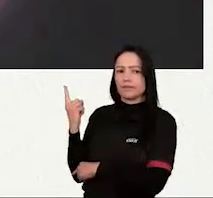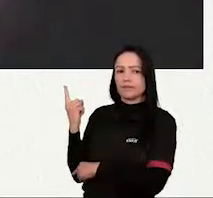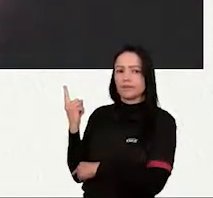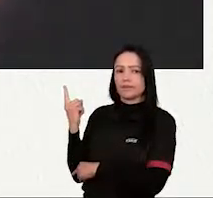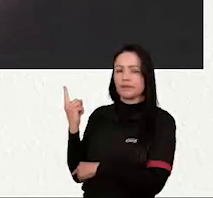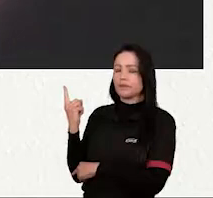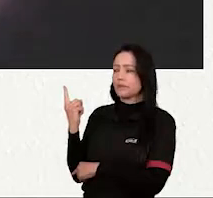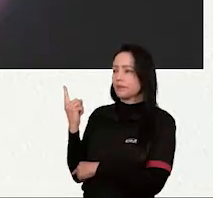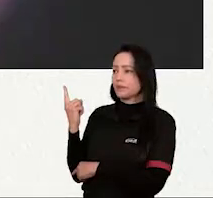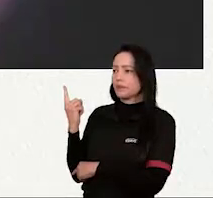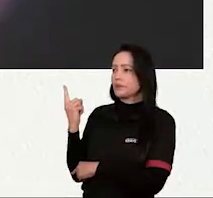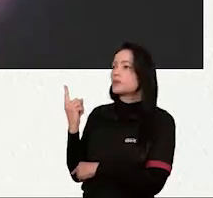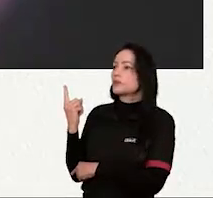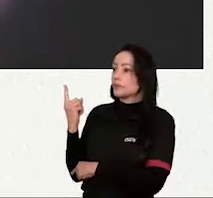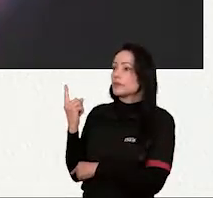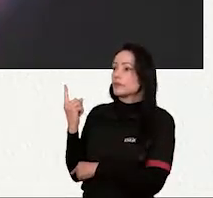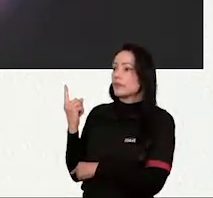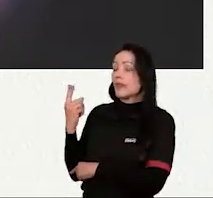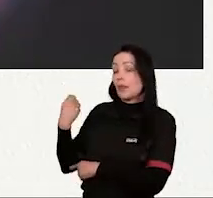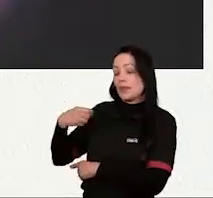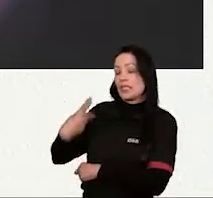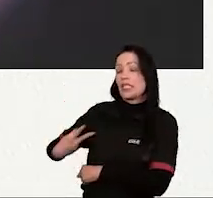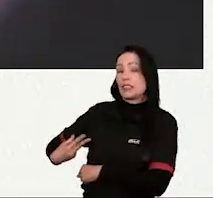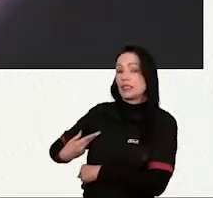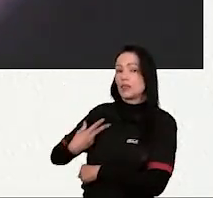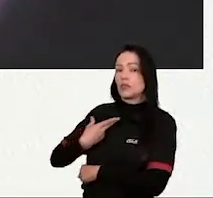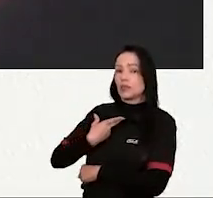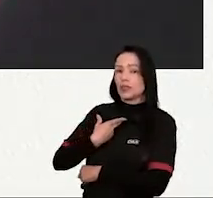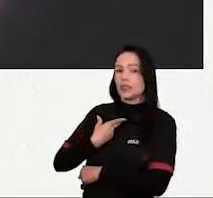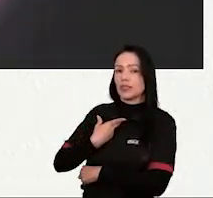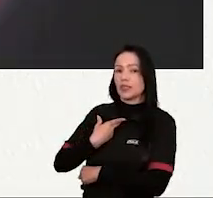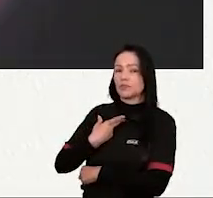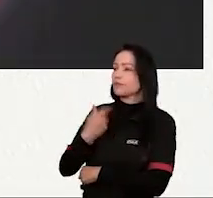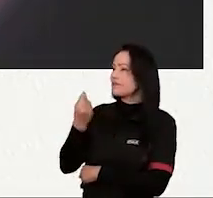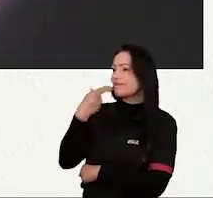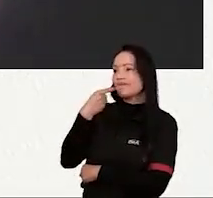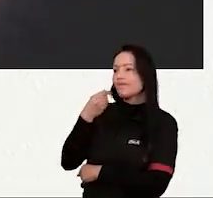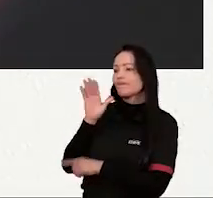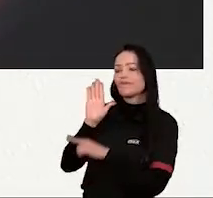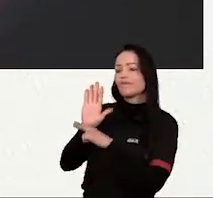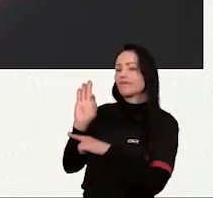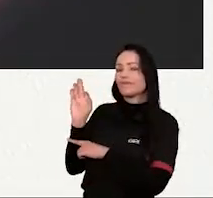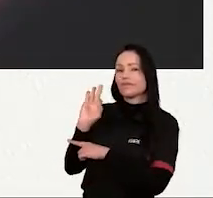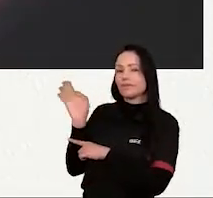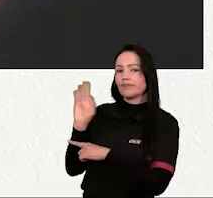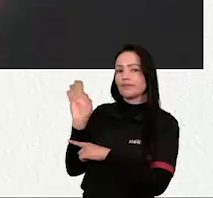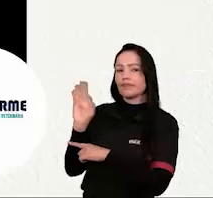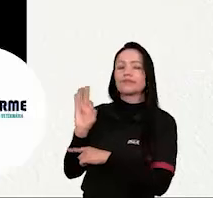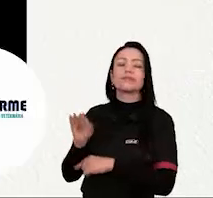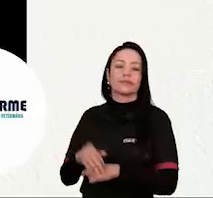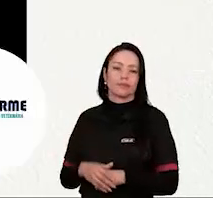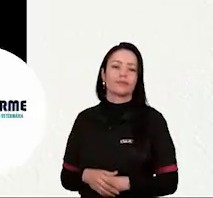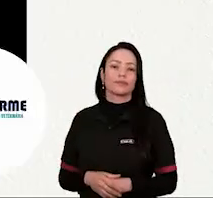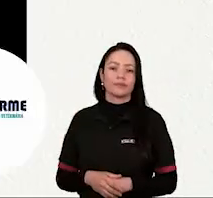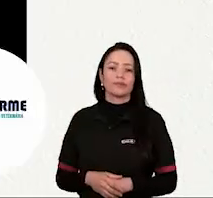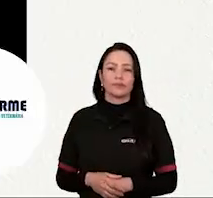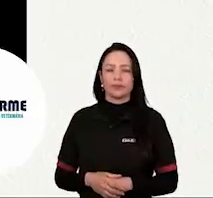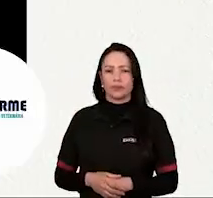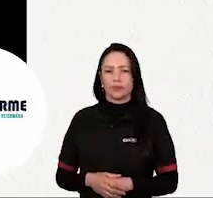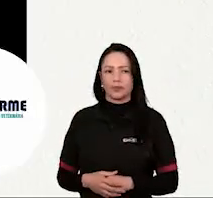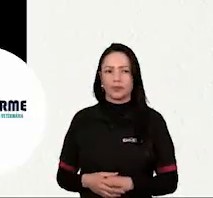obliterando todo o conduto. Isso é cirúrgico, isso não é com antibiótico. Está aí o motivo de nada resolver essa otite, né?